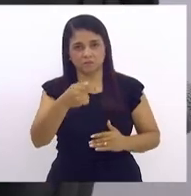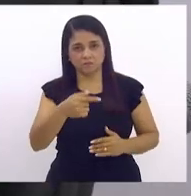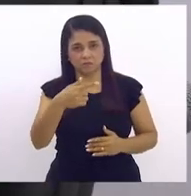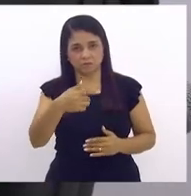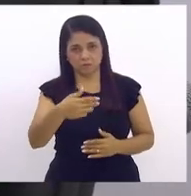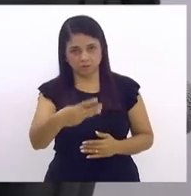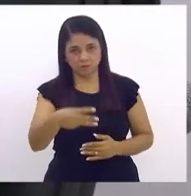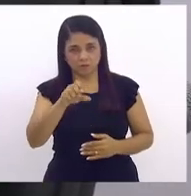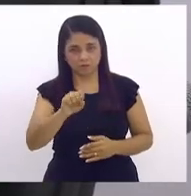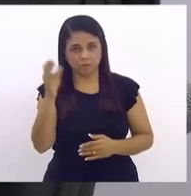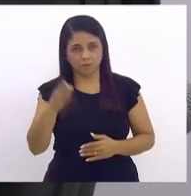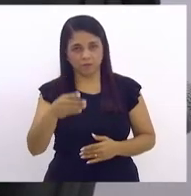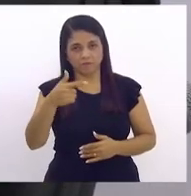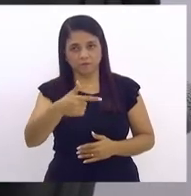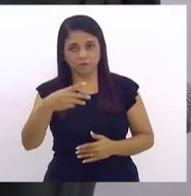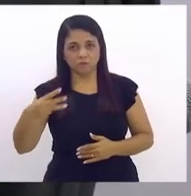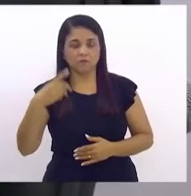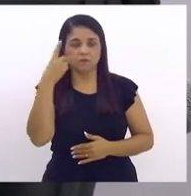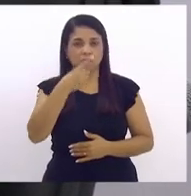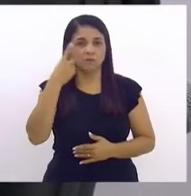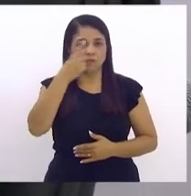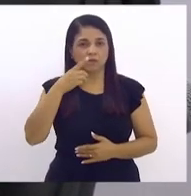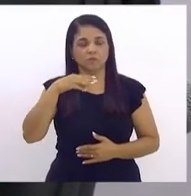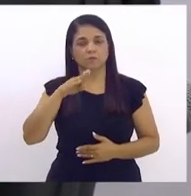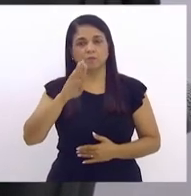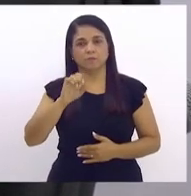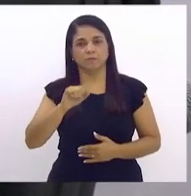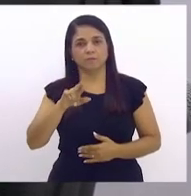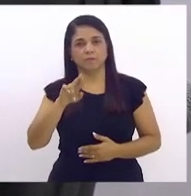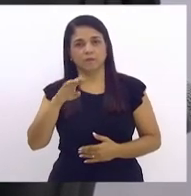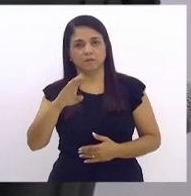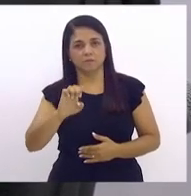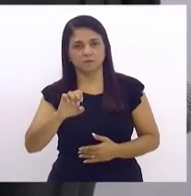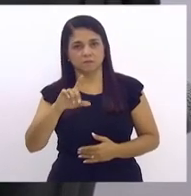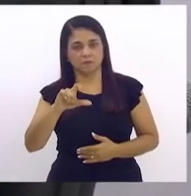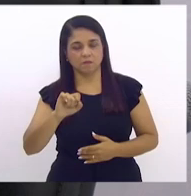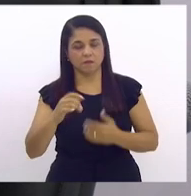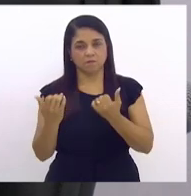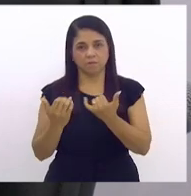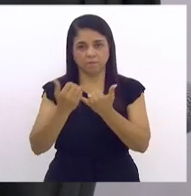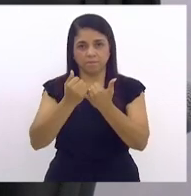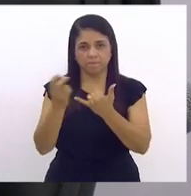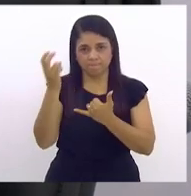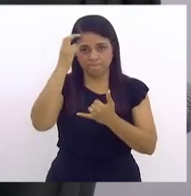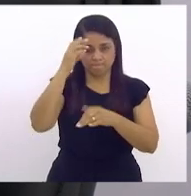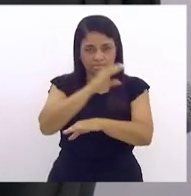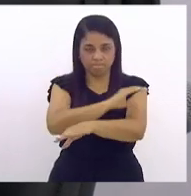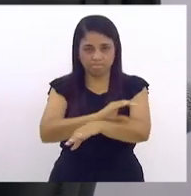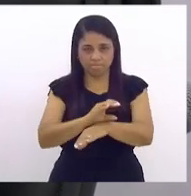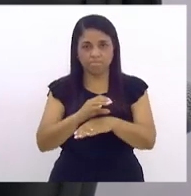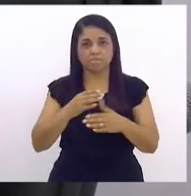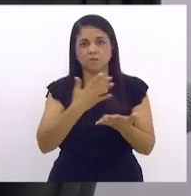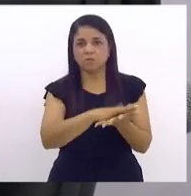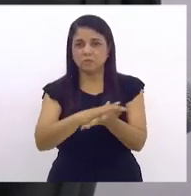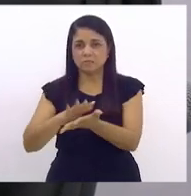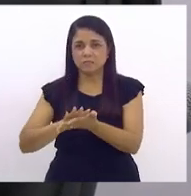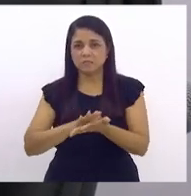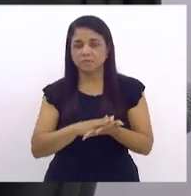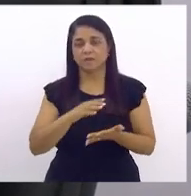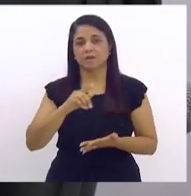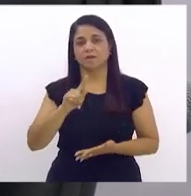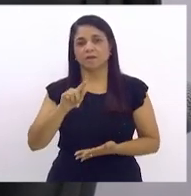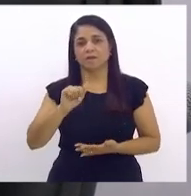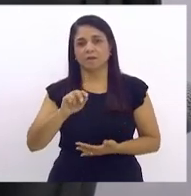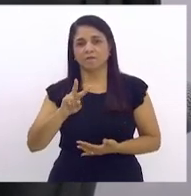autoria do deputado Rodrigo Bacelar, que declara patrimônio histórico, cultural e material do Estado do Rio de Janeiro, o samba de Gafieira e dá outras providências. Para